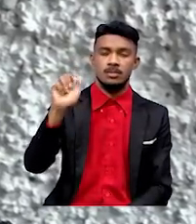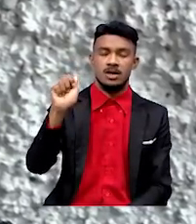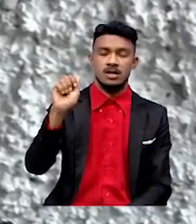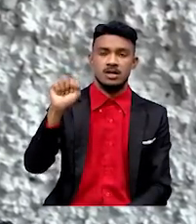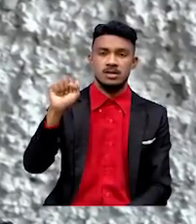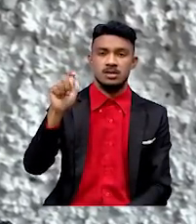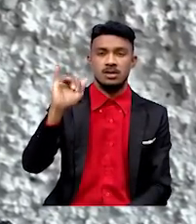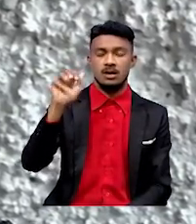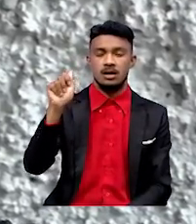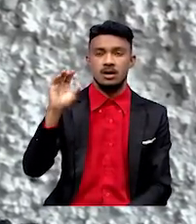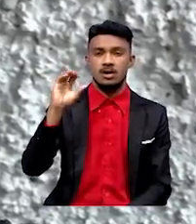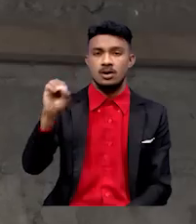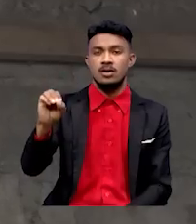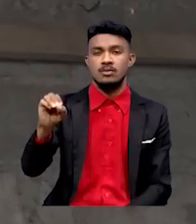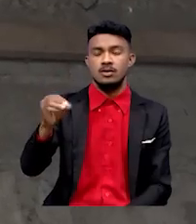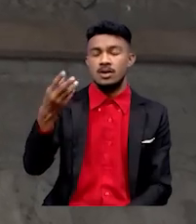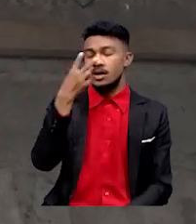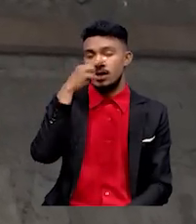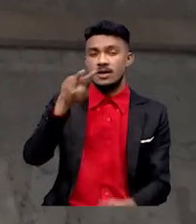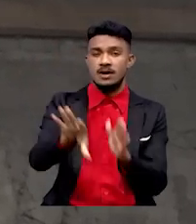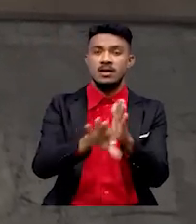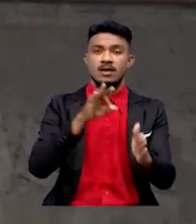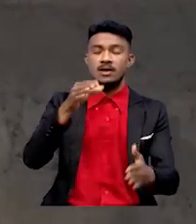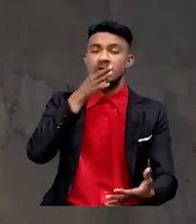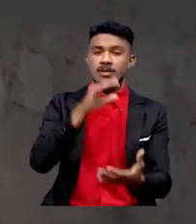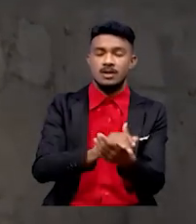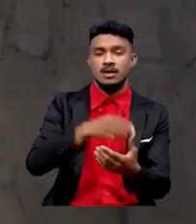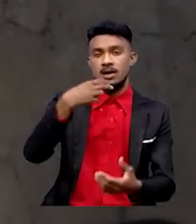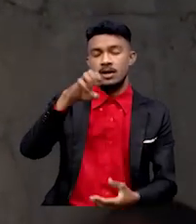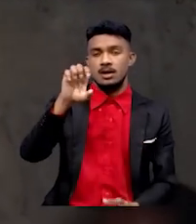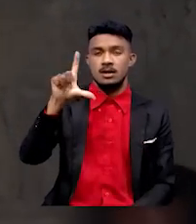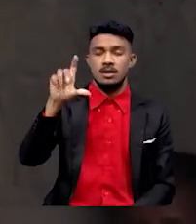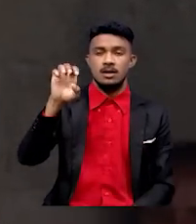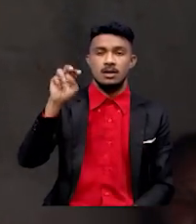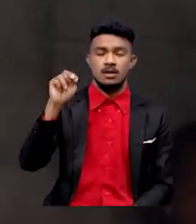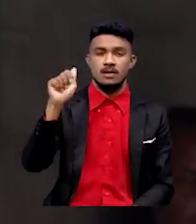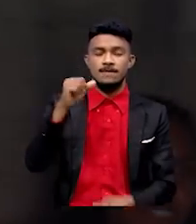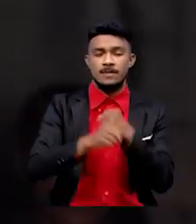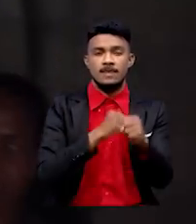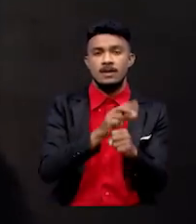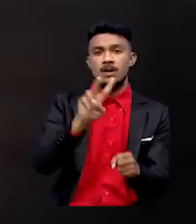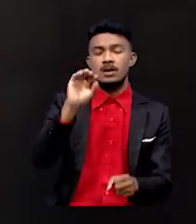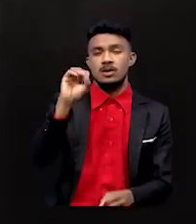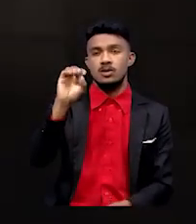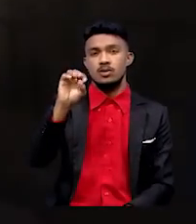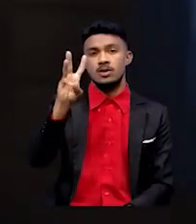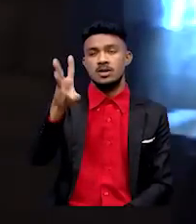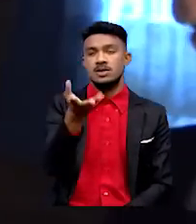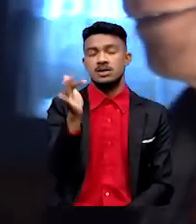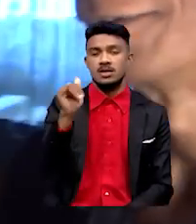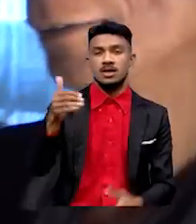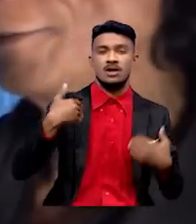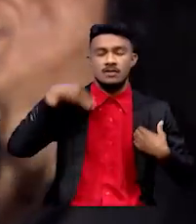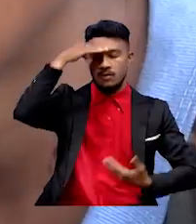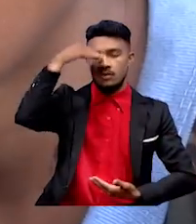kaben Helena Soares, ia tinan rihun rua nen. No sira ia oan na